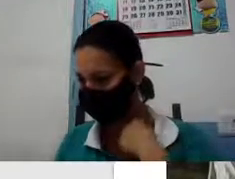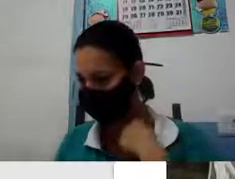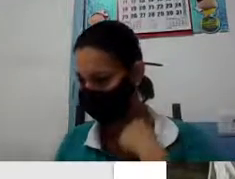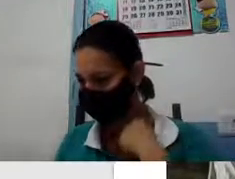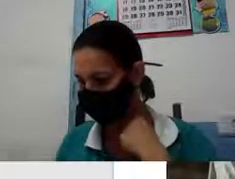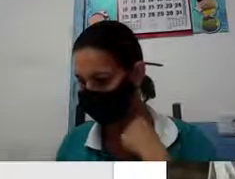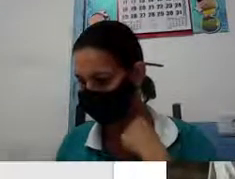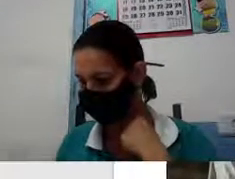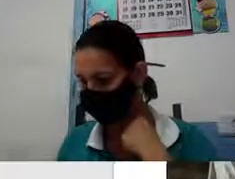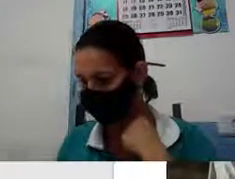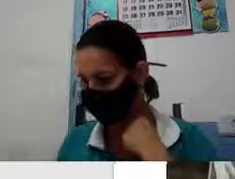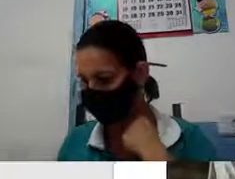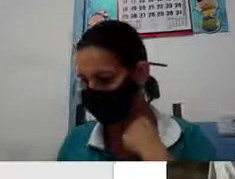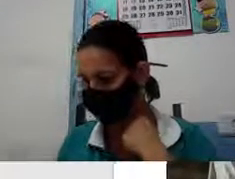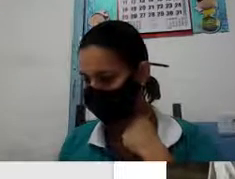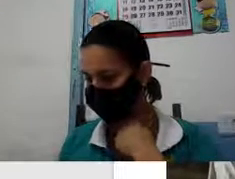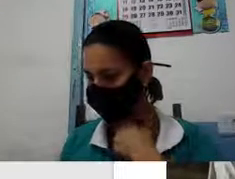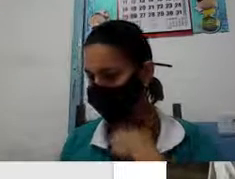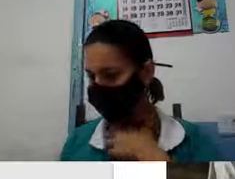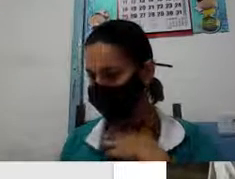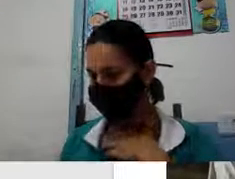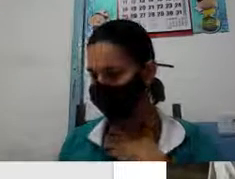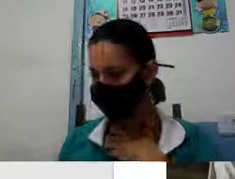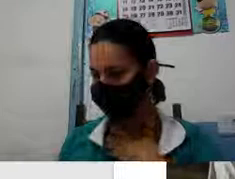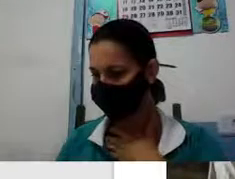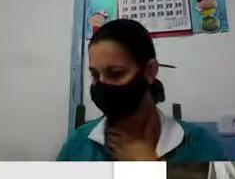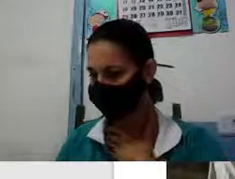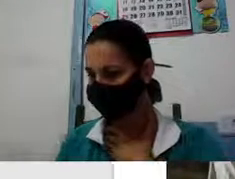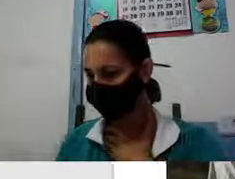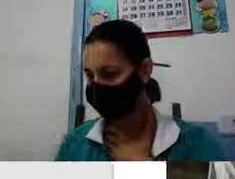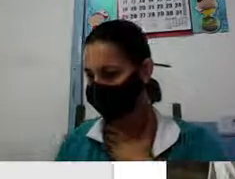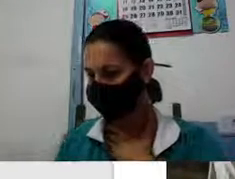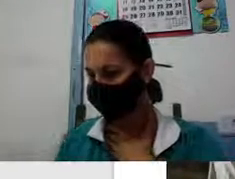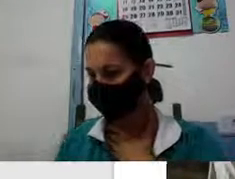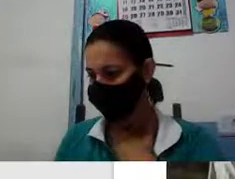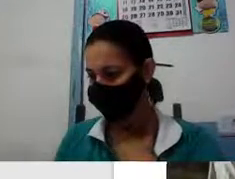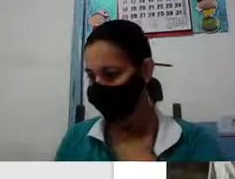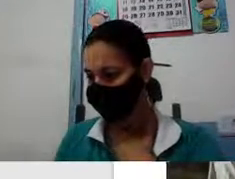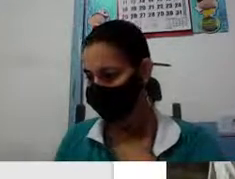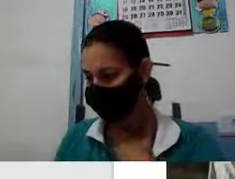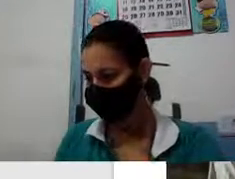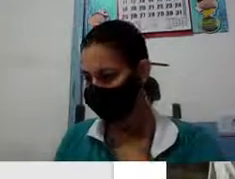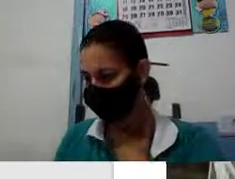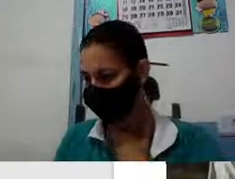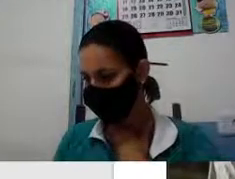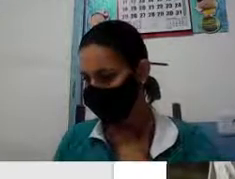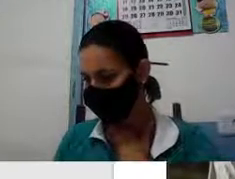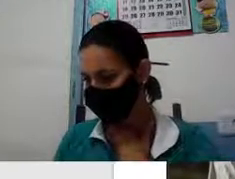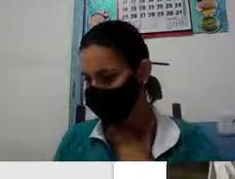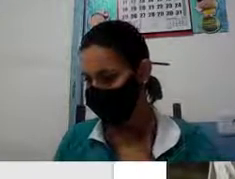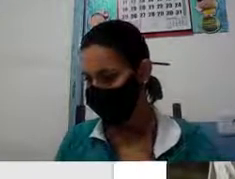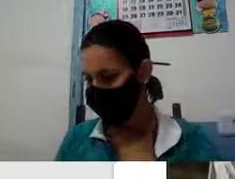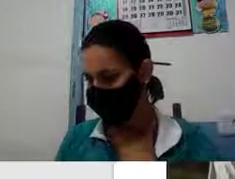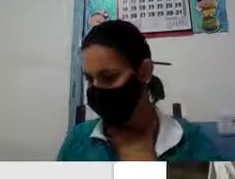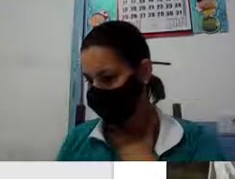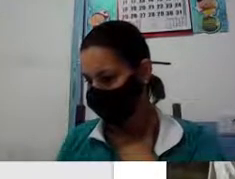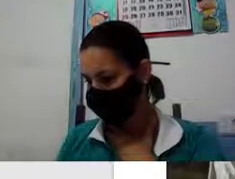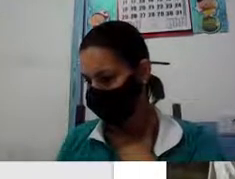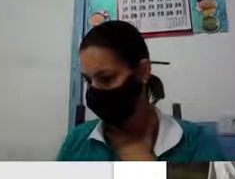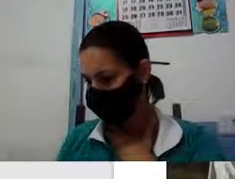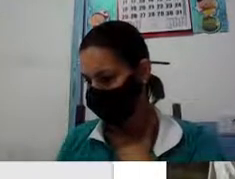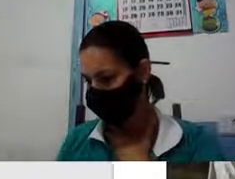e paradoxais, dando expressão à instabilidade e contradição características do período. Passa também a ser empregada